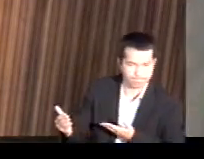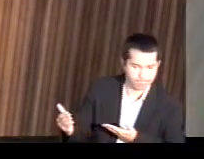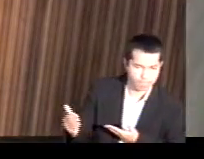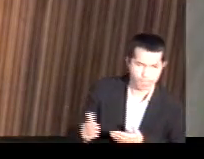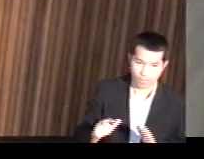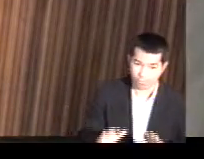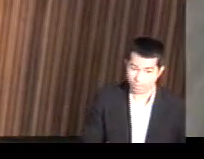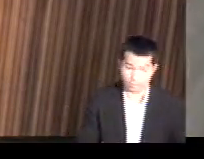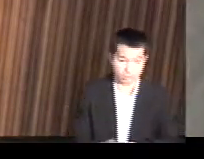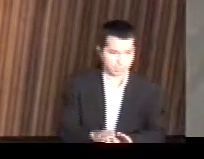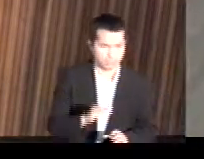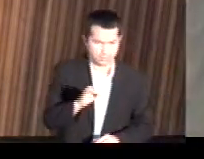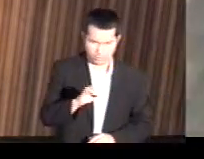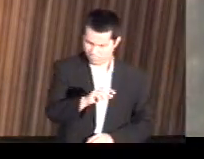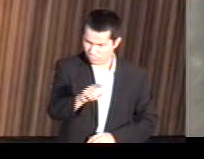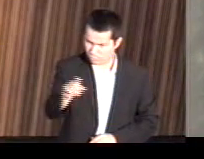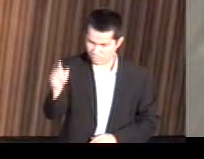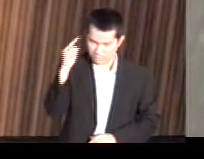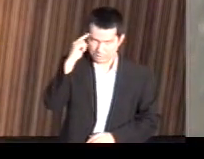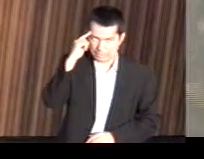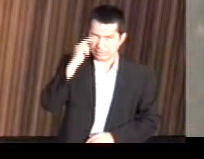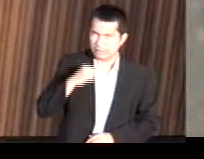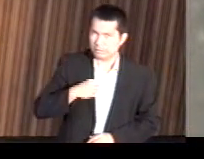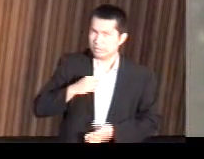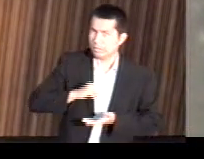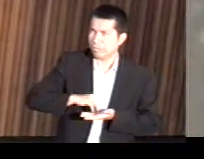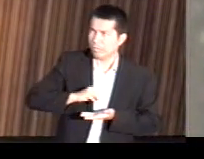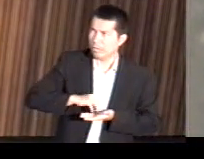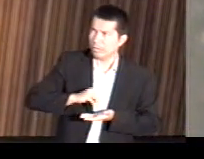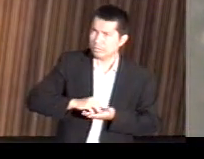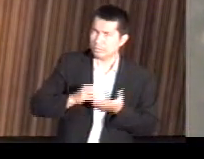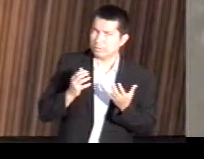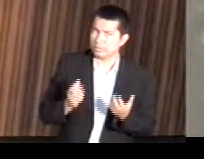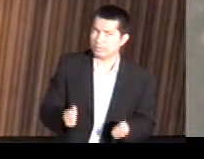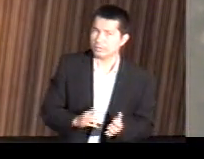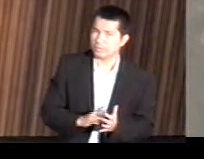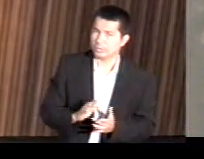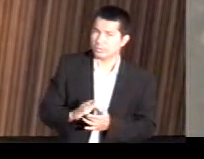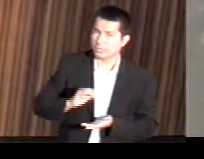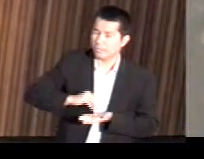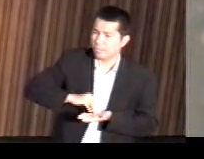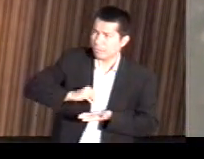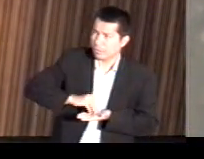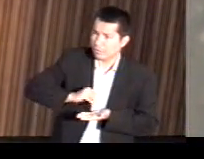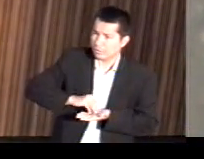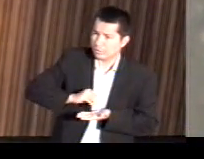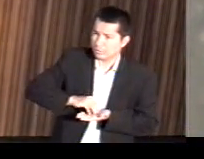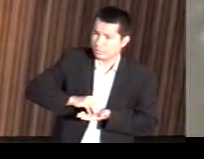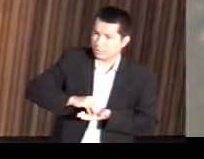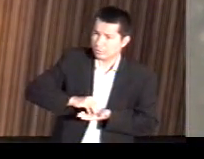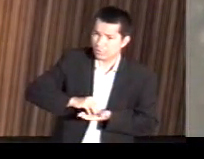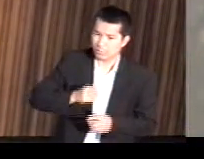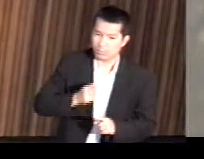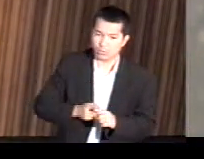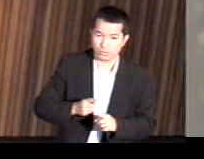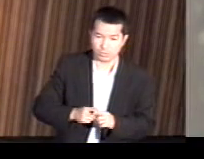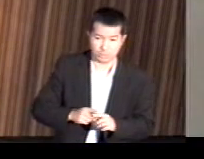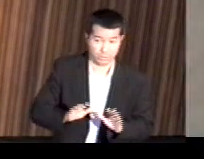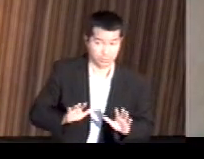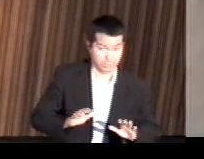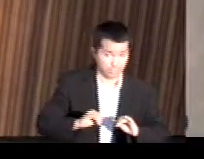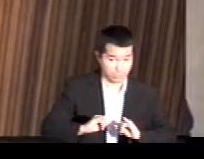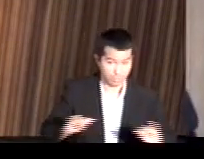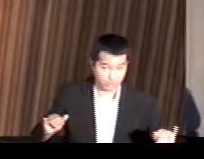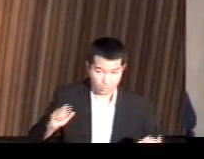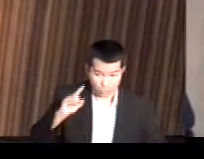porque precisam de um Salvador, precisam fazer hoje. Porque um dia, todos nós vamos passar naquele